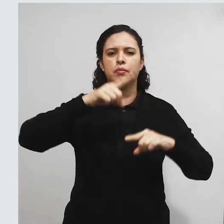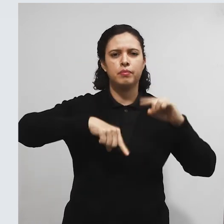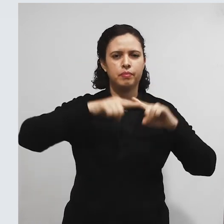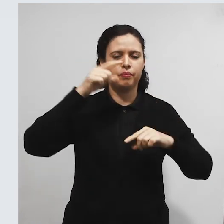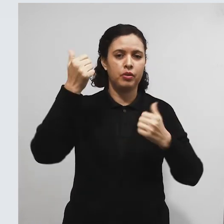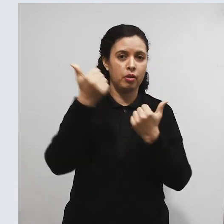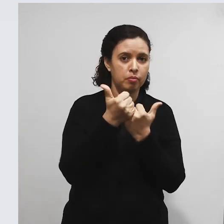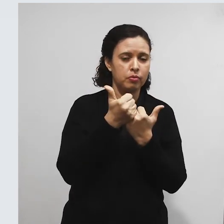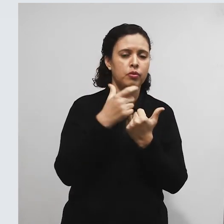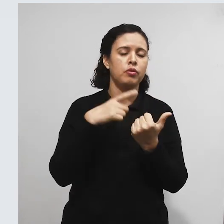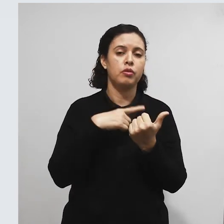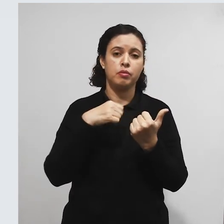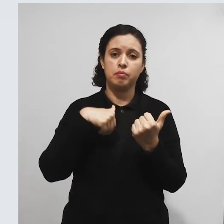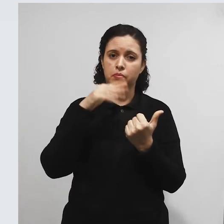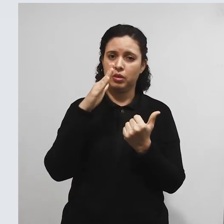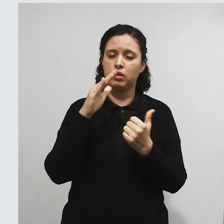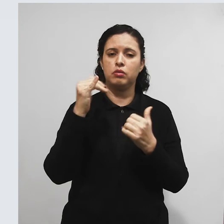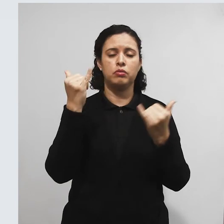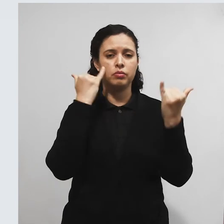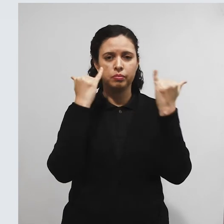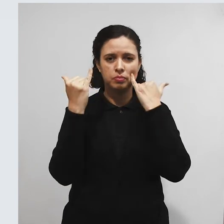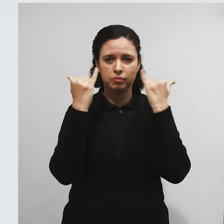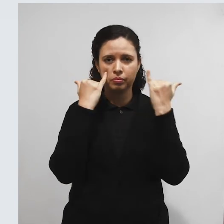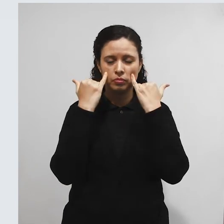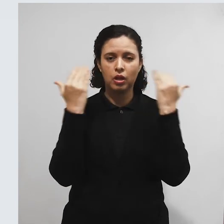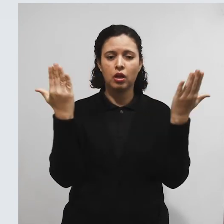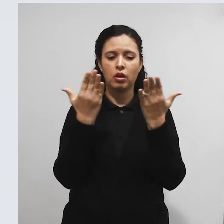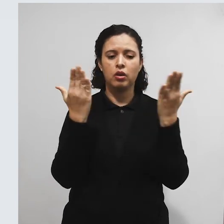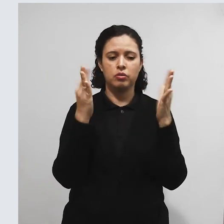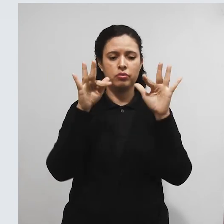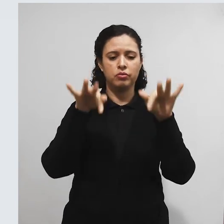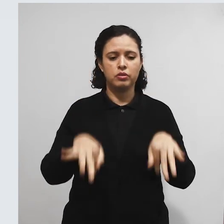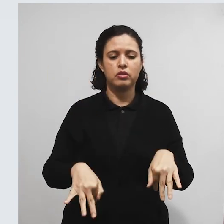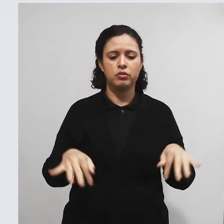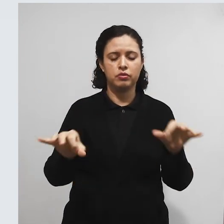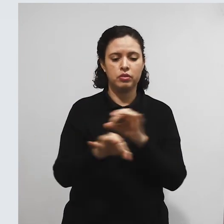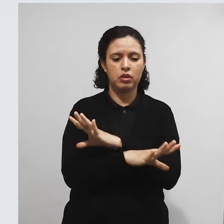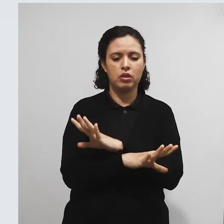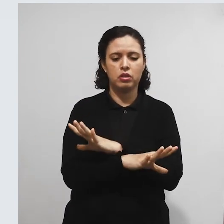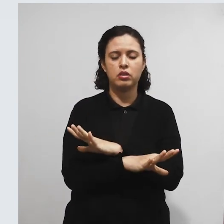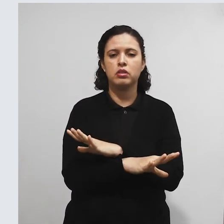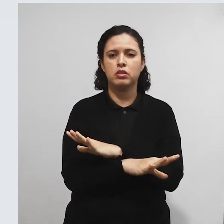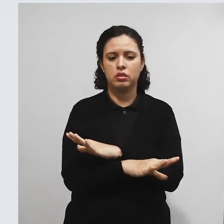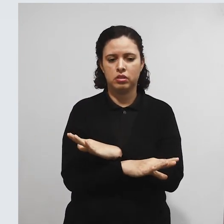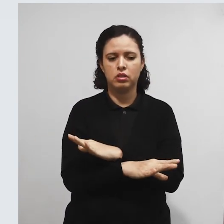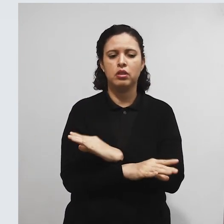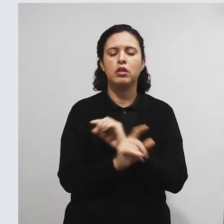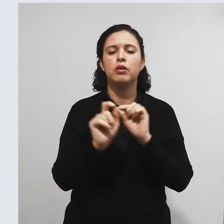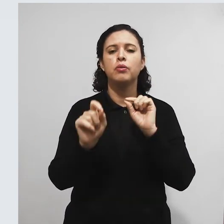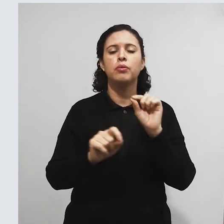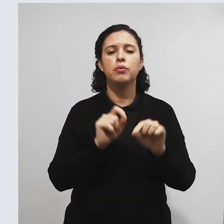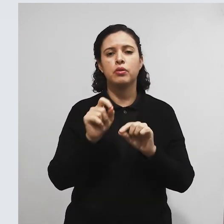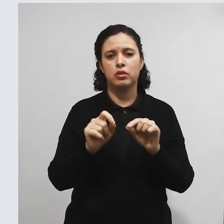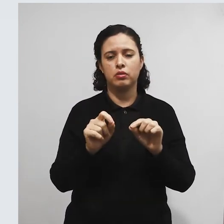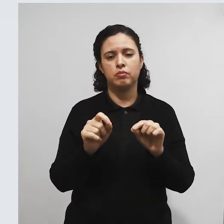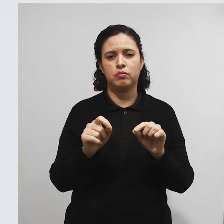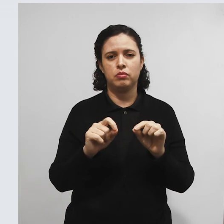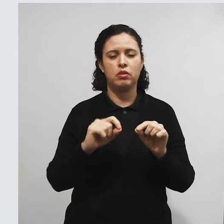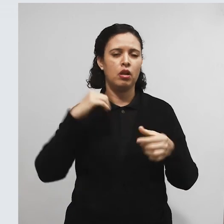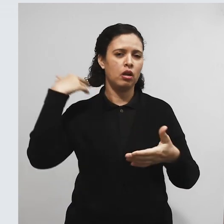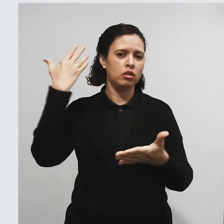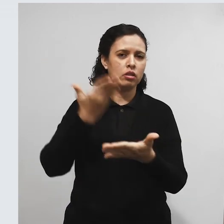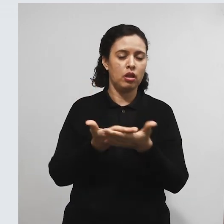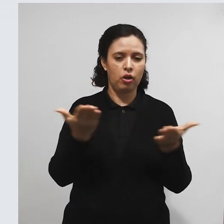mais informações para você. E, para a gente finalizar aqui, até o presente, né, da antropologia